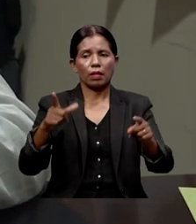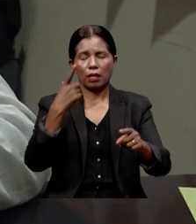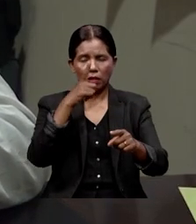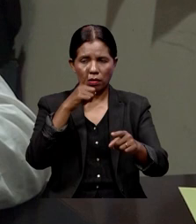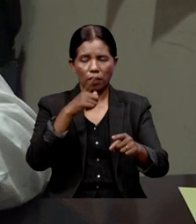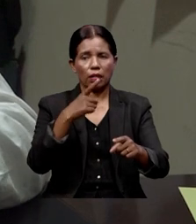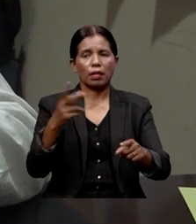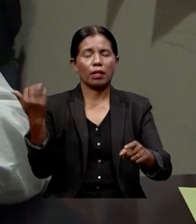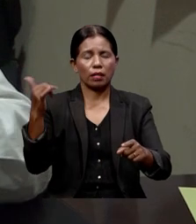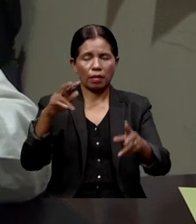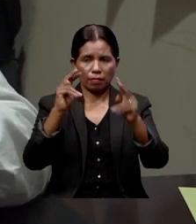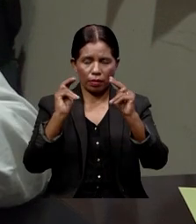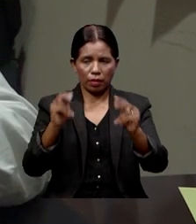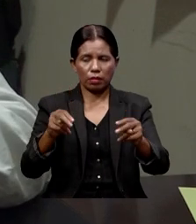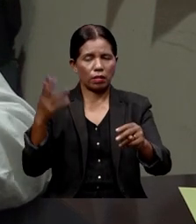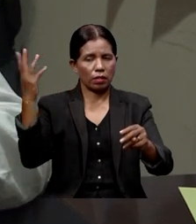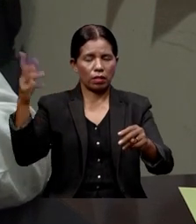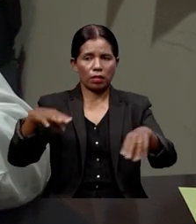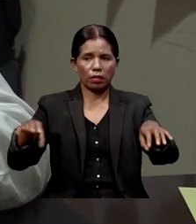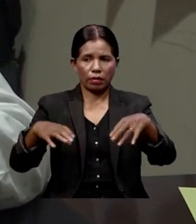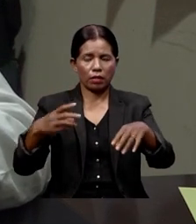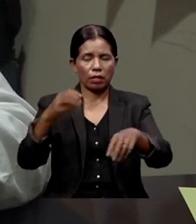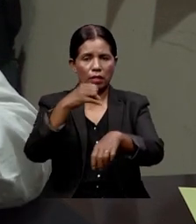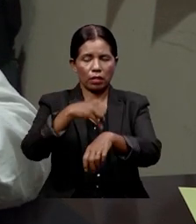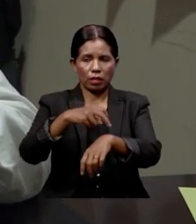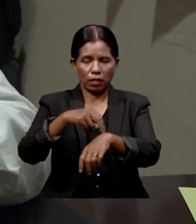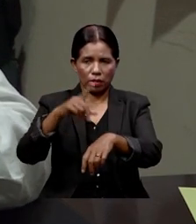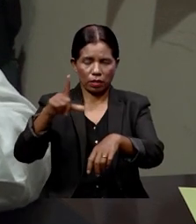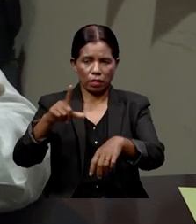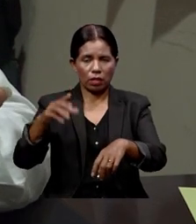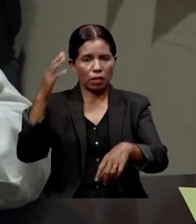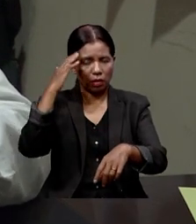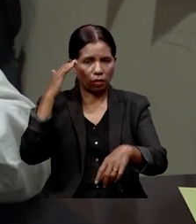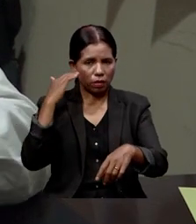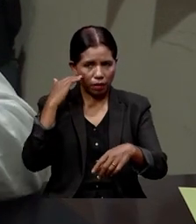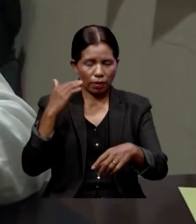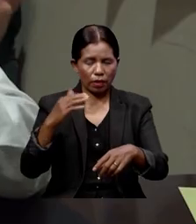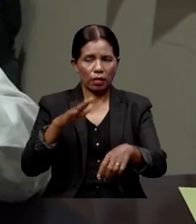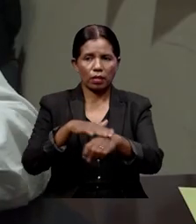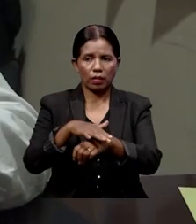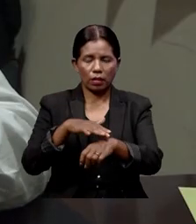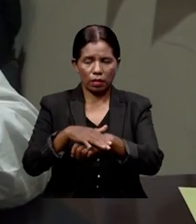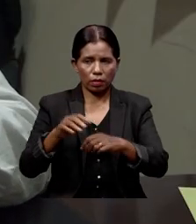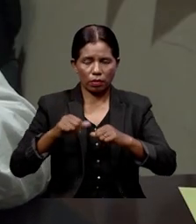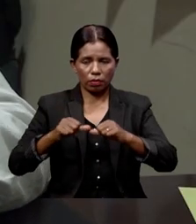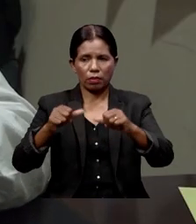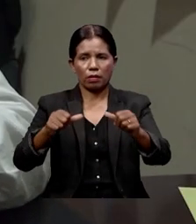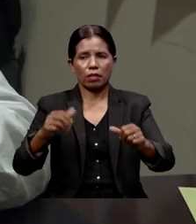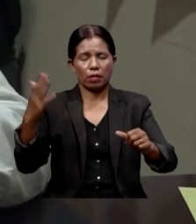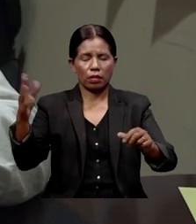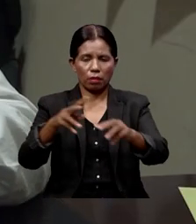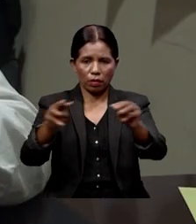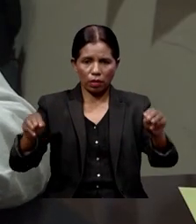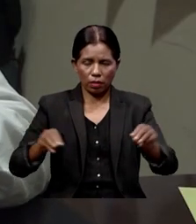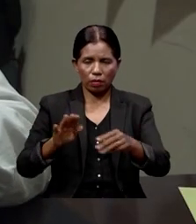de, mas precisa ir a mercado de trabalho internacional. Coreia, inglês, agora lá na Manacela e a cada